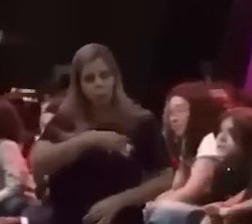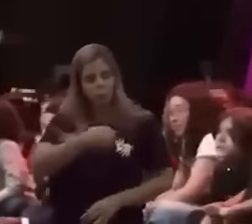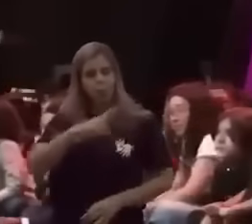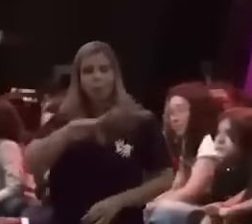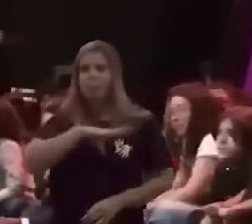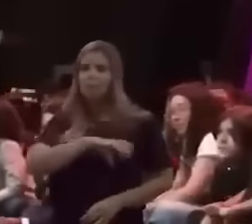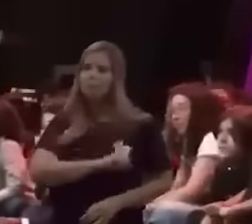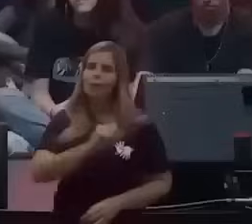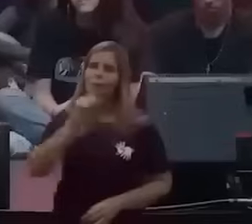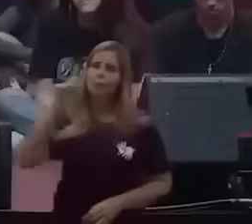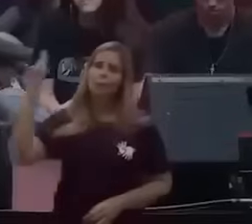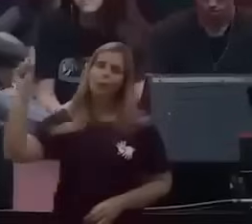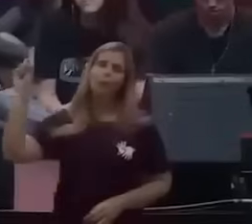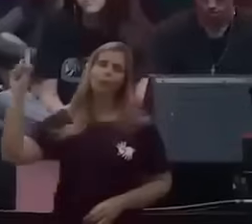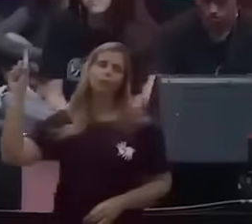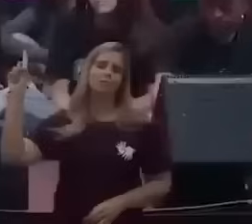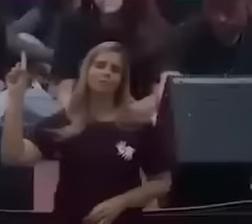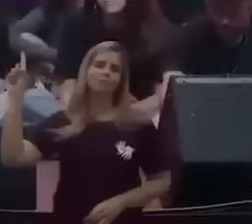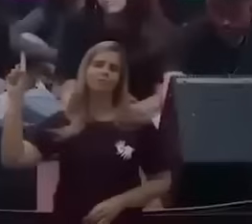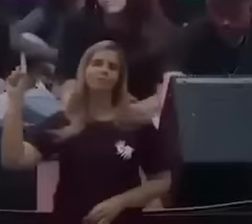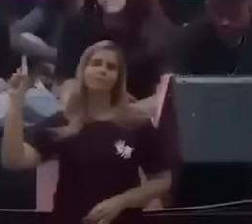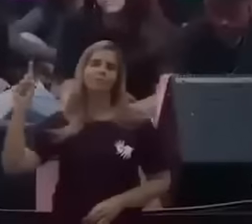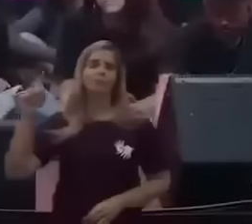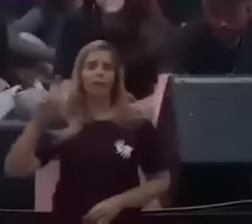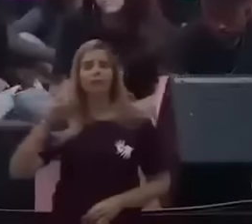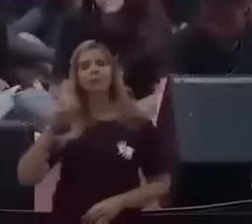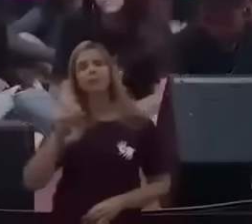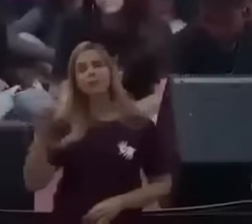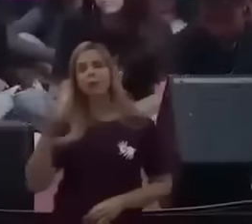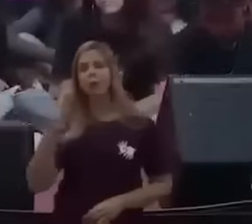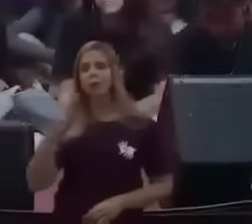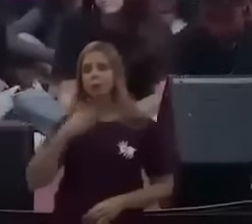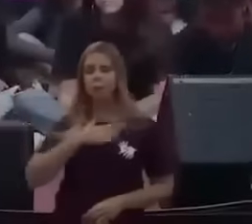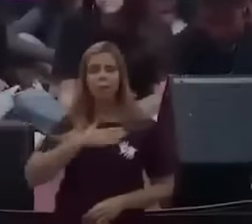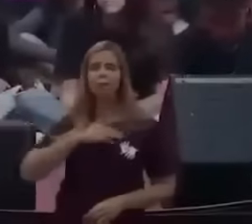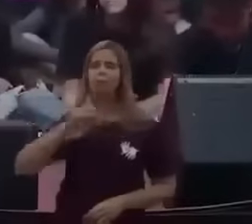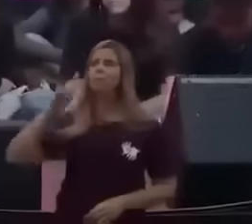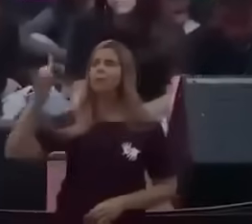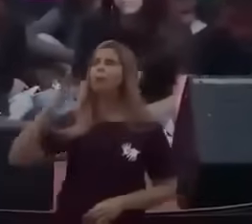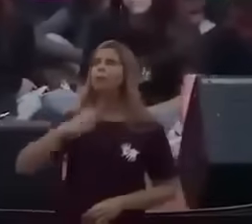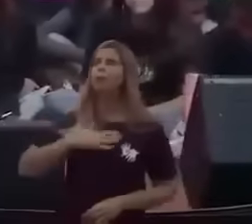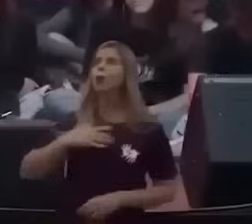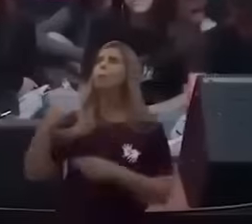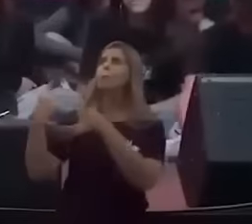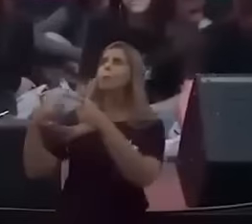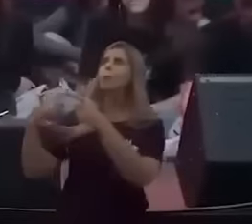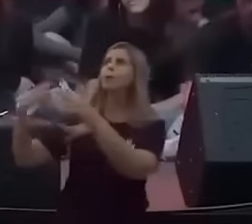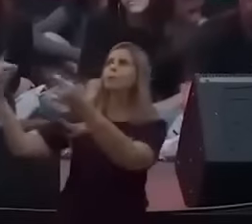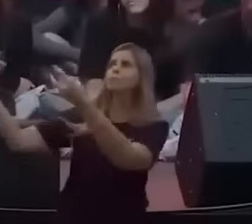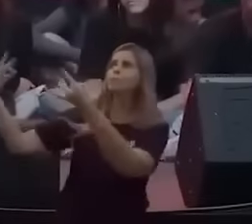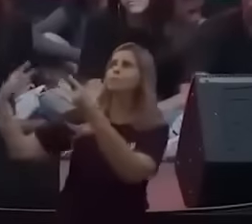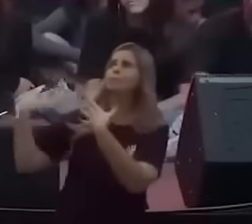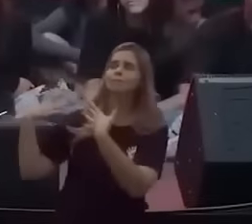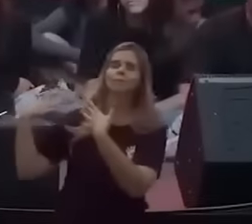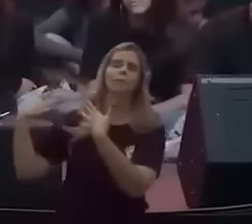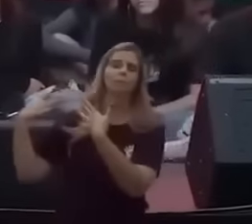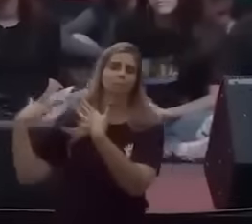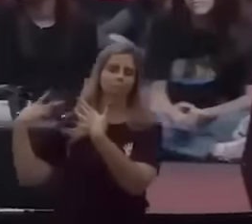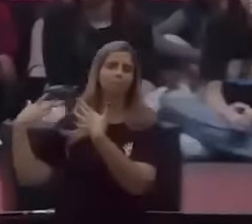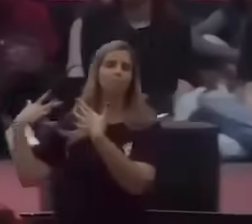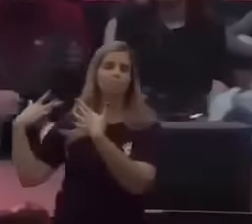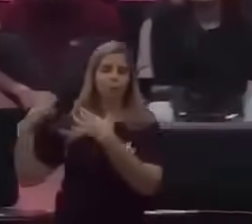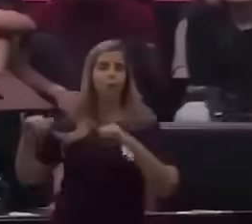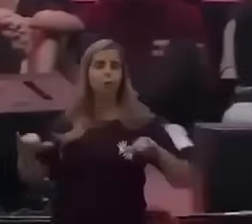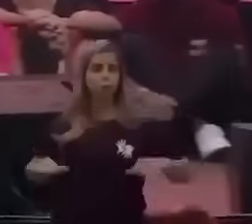seria rejeitado naquela cruz e gritaria: Deus meu, por que me desamparaste?